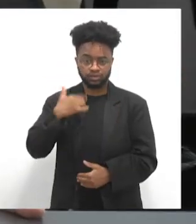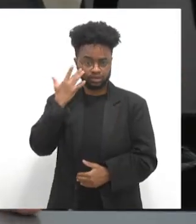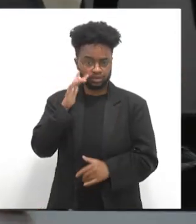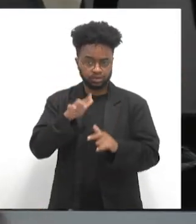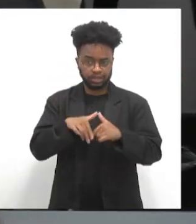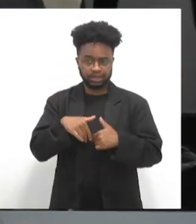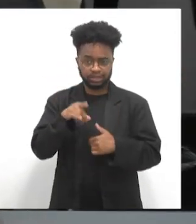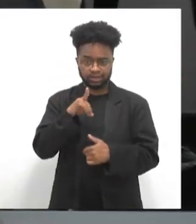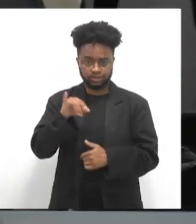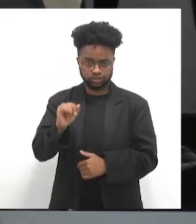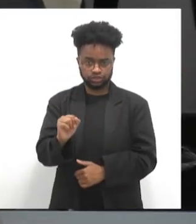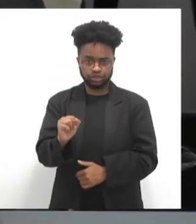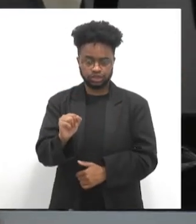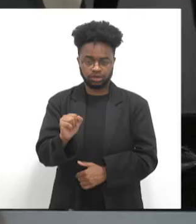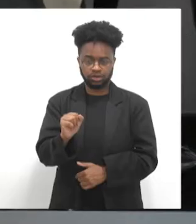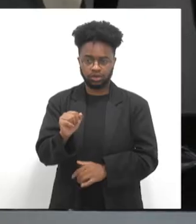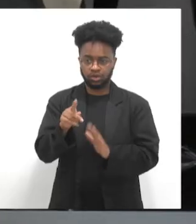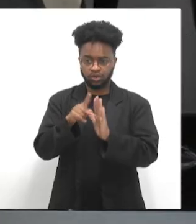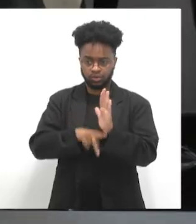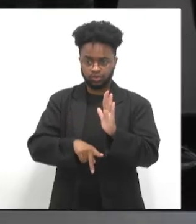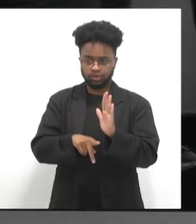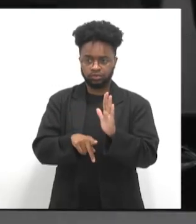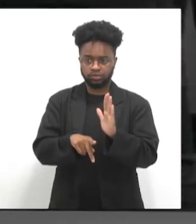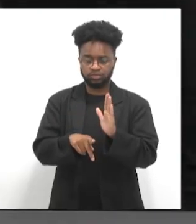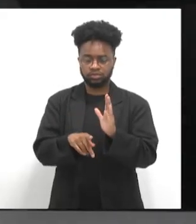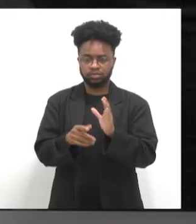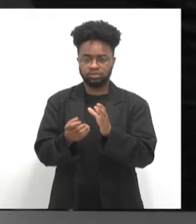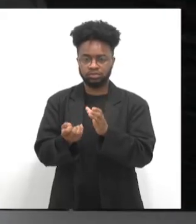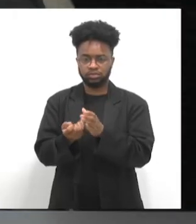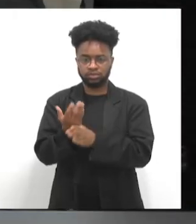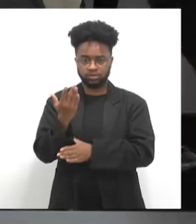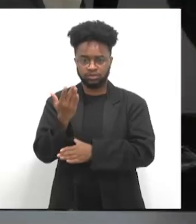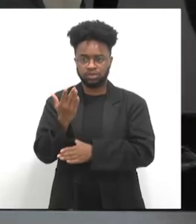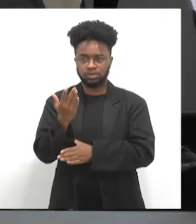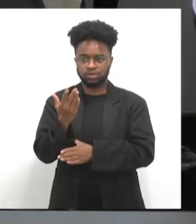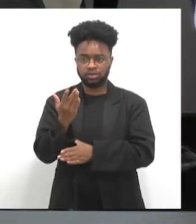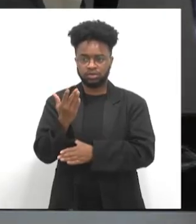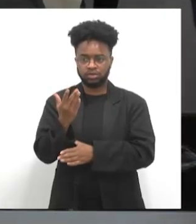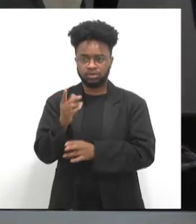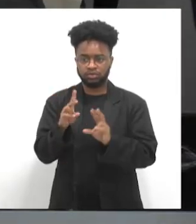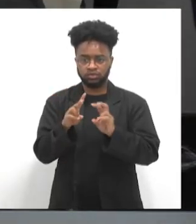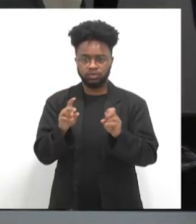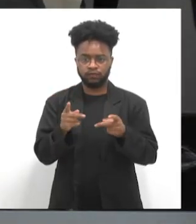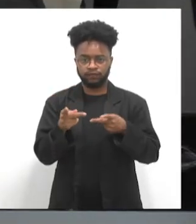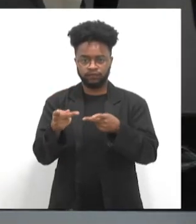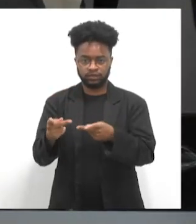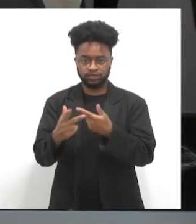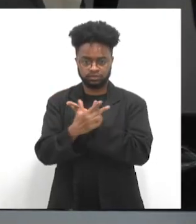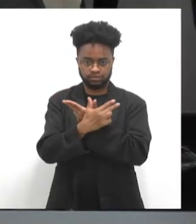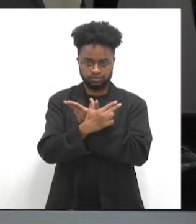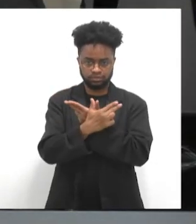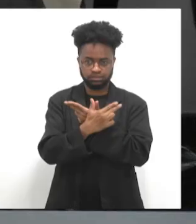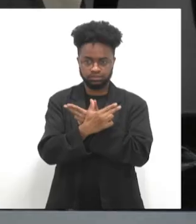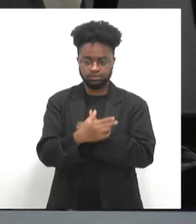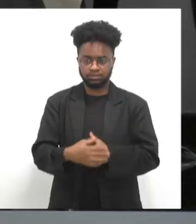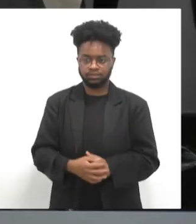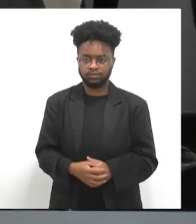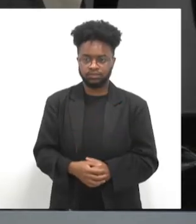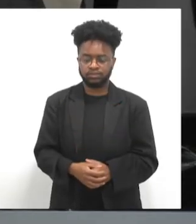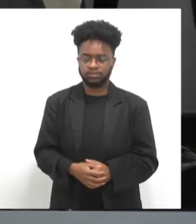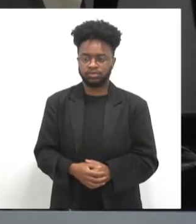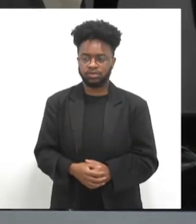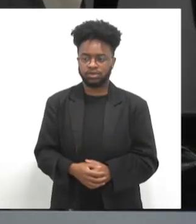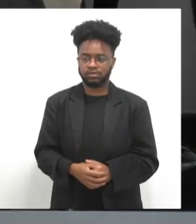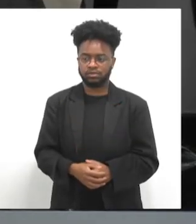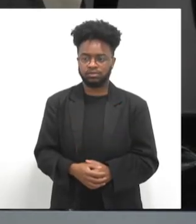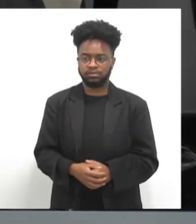senhor presidente, esse projeto nasceu com a questão da visita ao Cristo Redentor. Né? Eu não quero não,